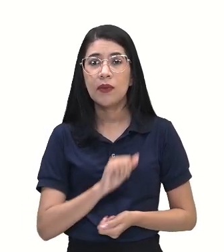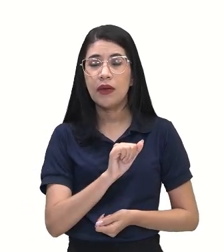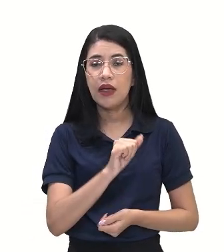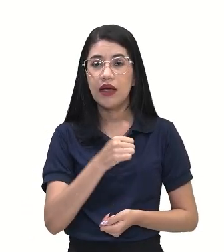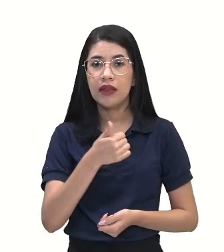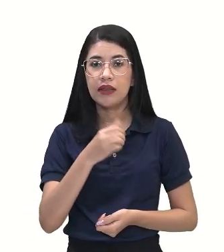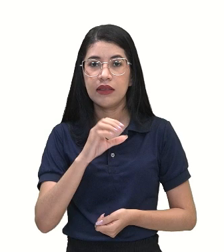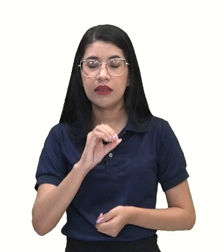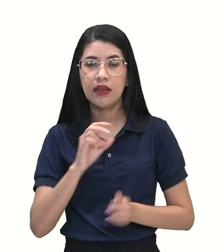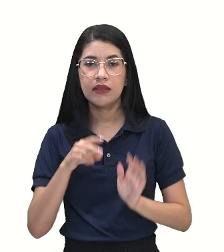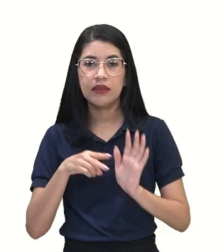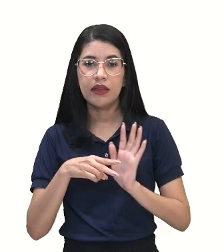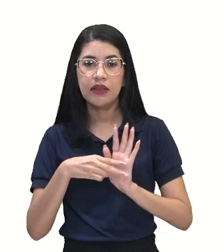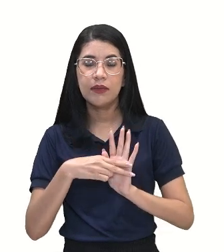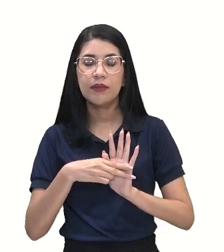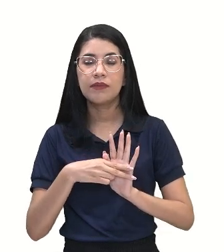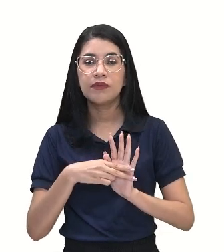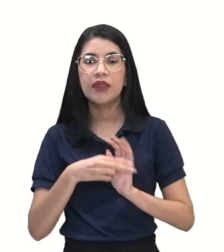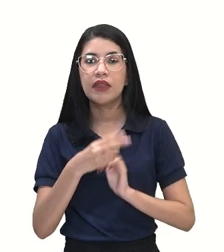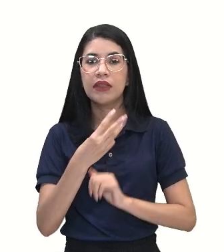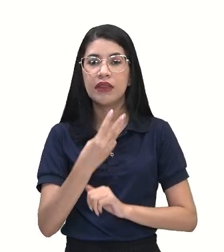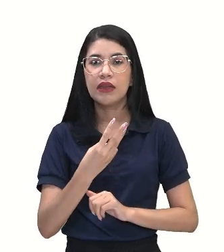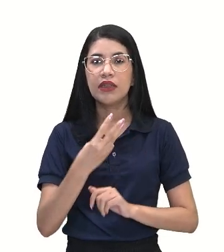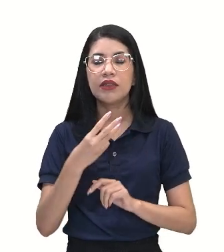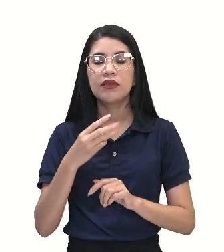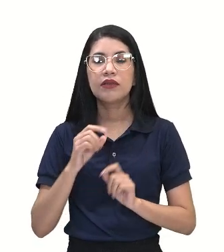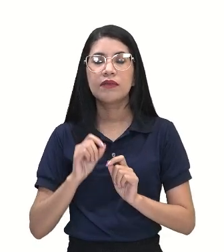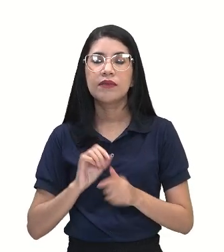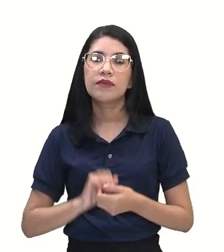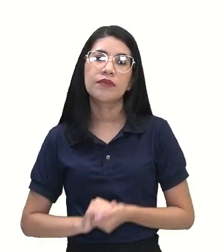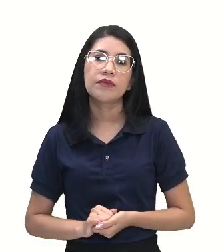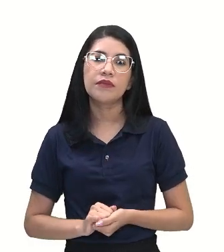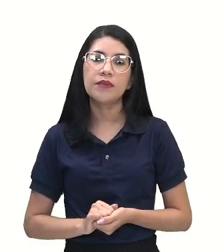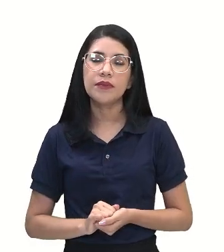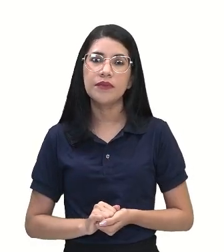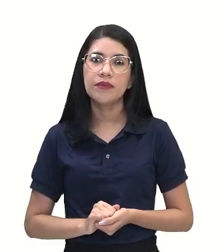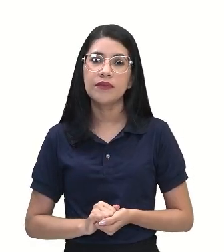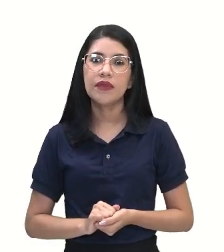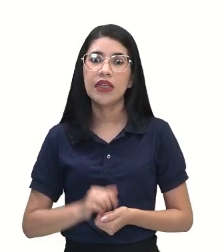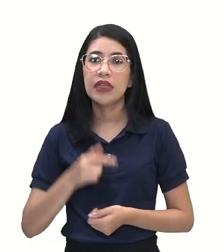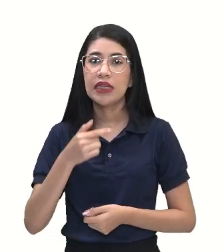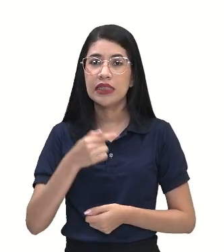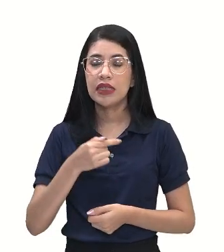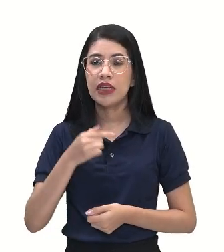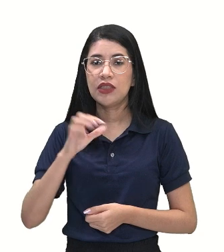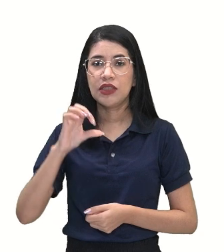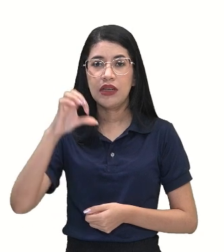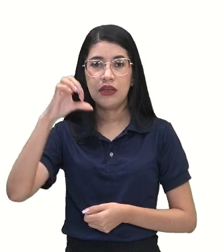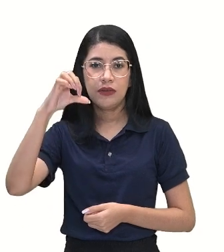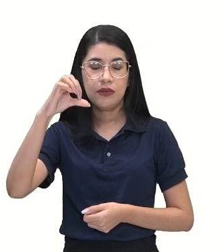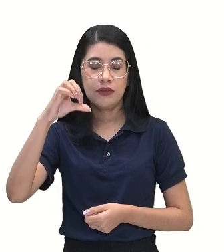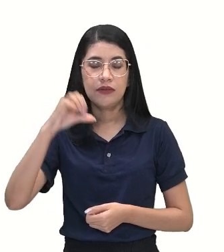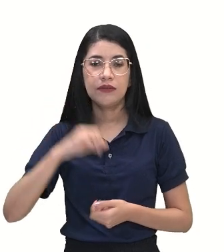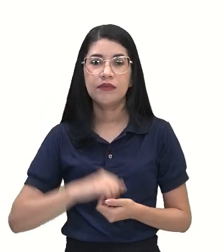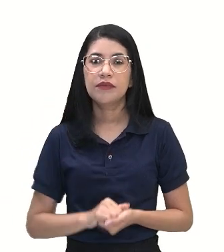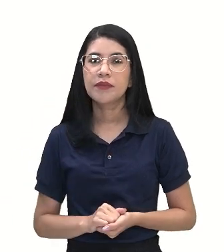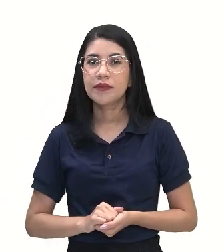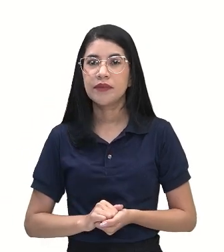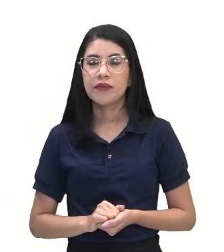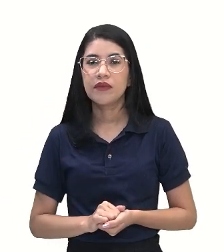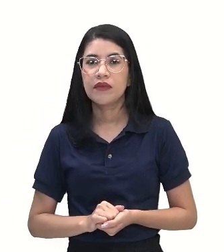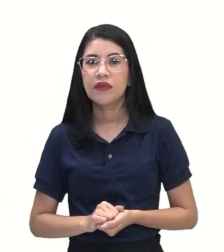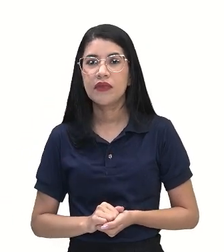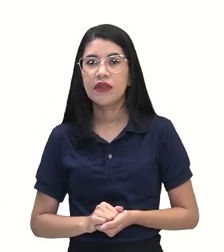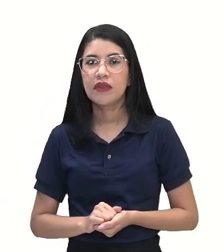repetir o 3, e aí eu preciso descobrir quanto que dá 7 elevado a 9. 7 elevado a 9,